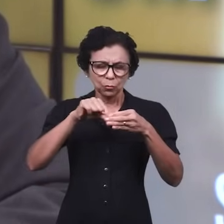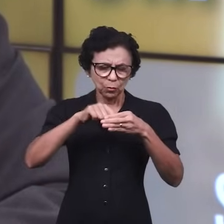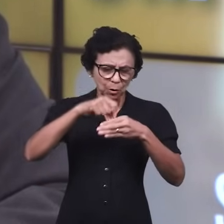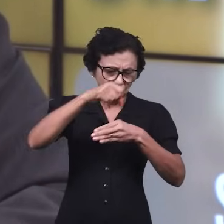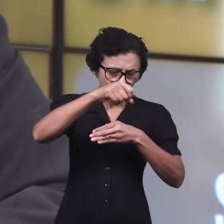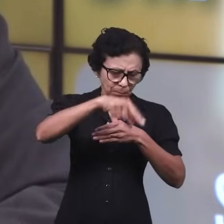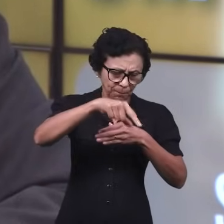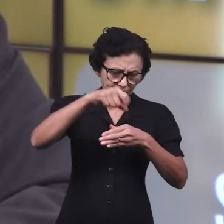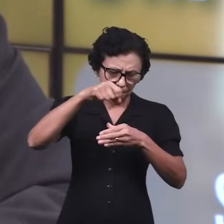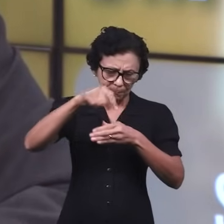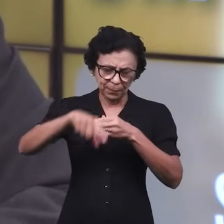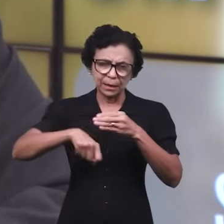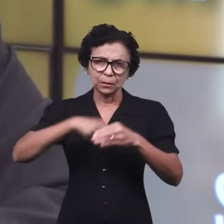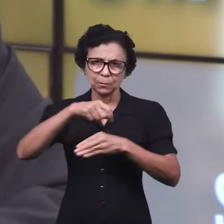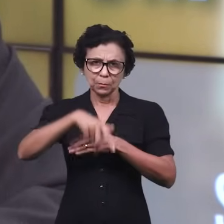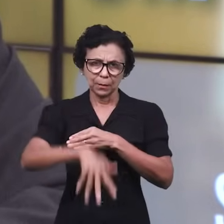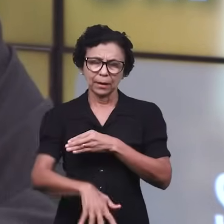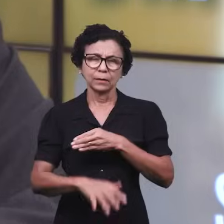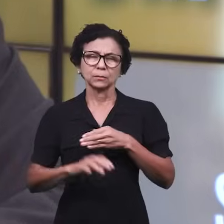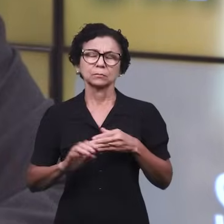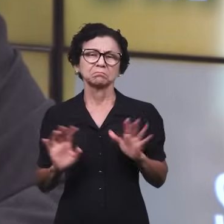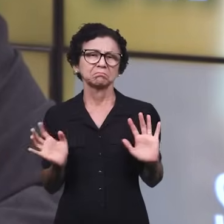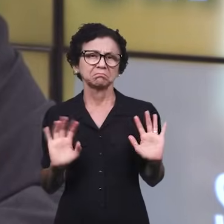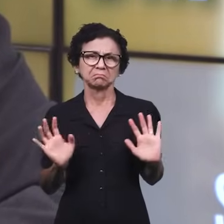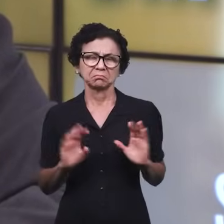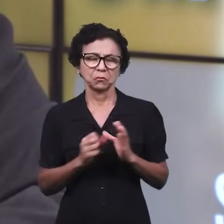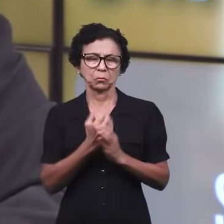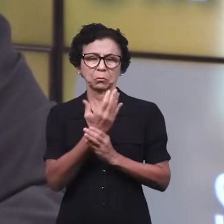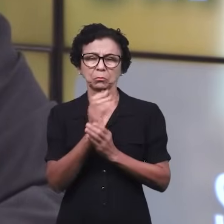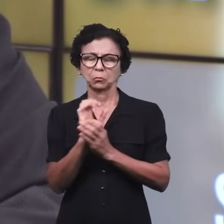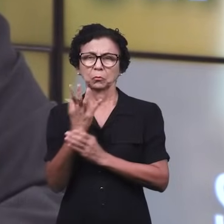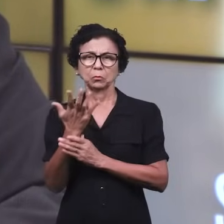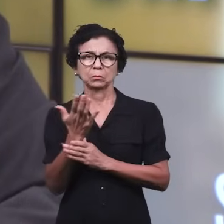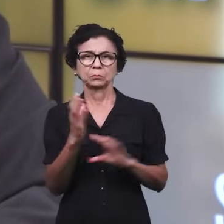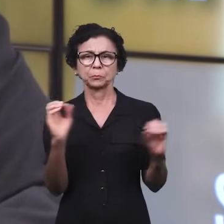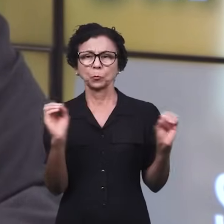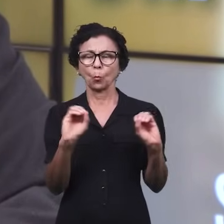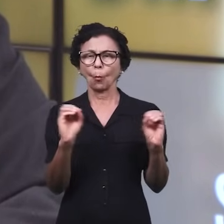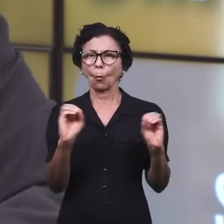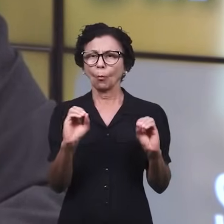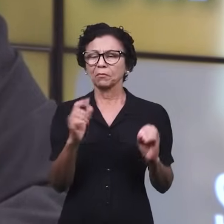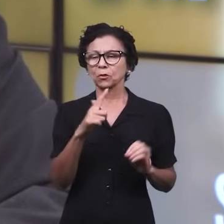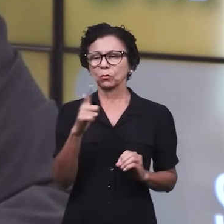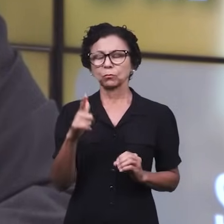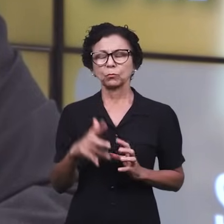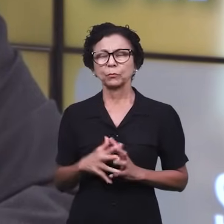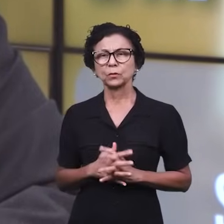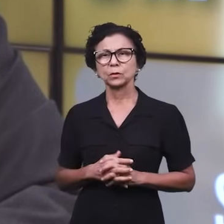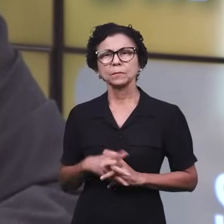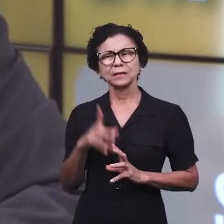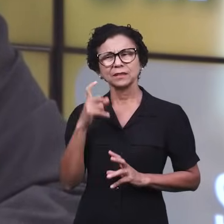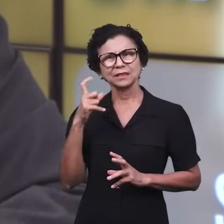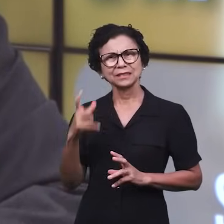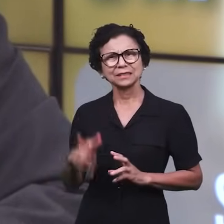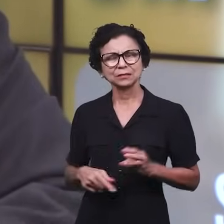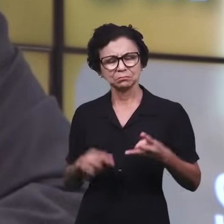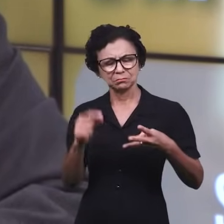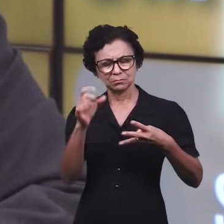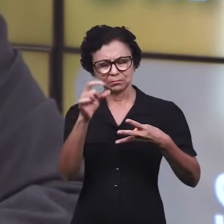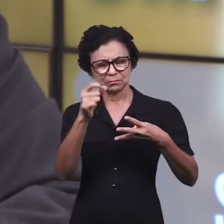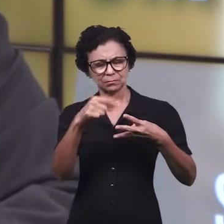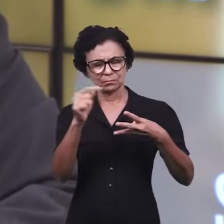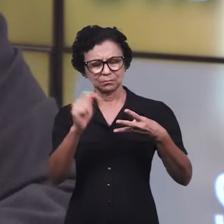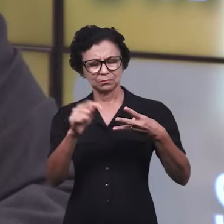preso as coisas dessa vida então Esse aspecto da fidelidade que eu achei muito interessante do Rec cabitos são três pontos